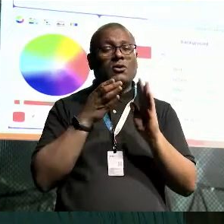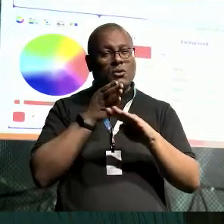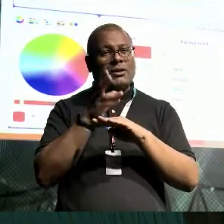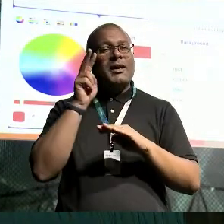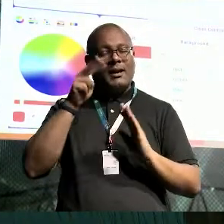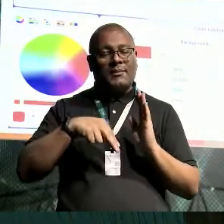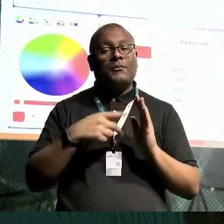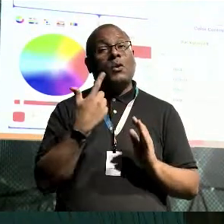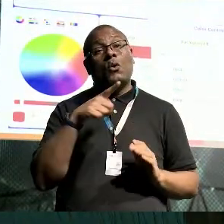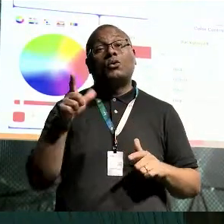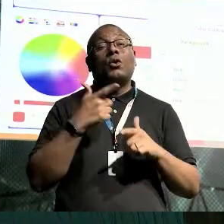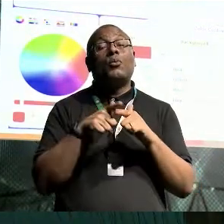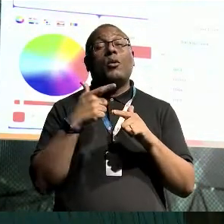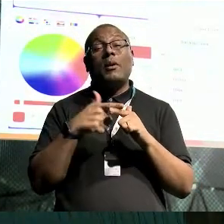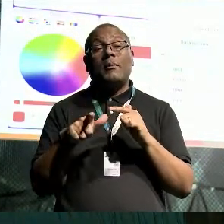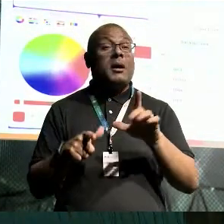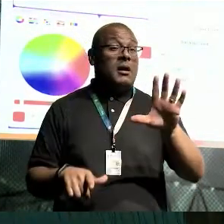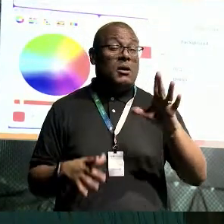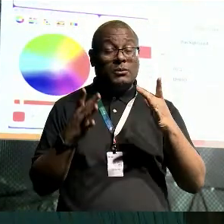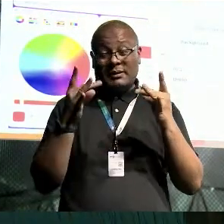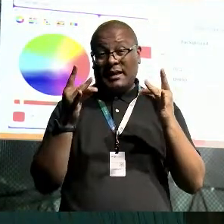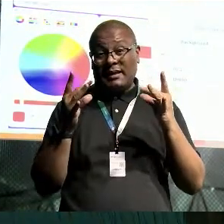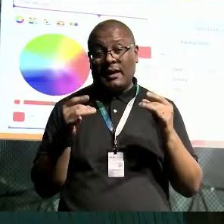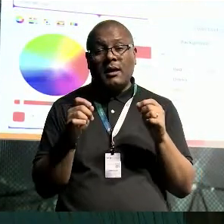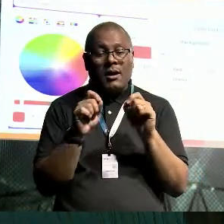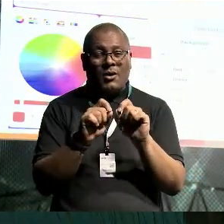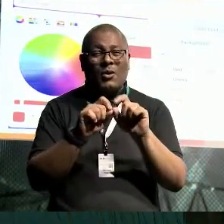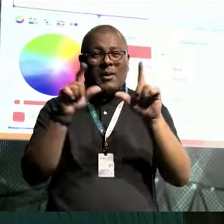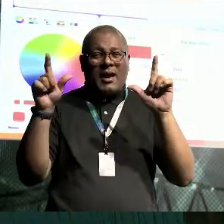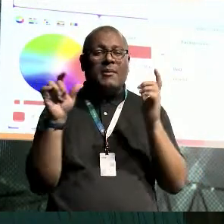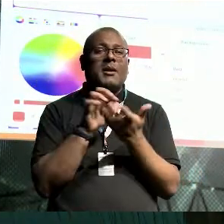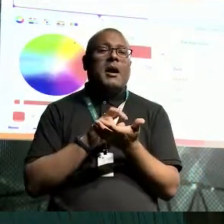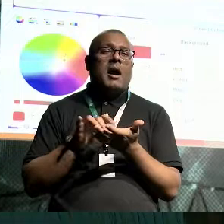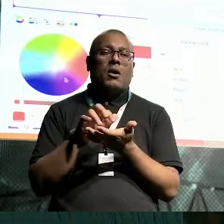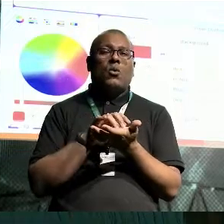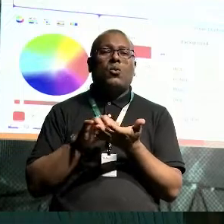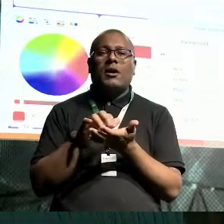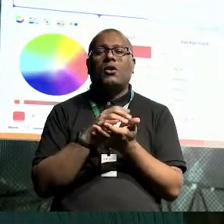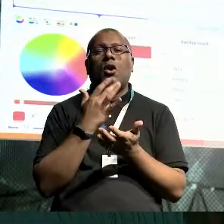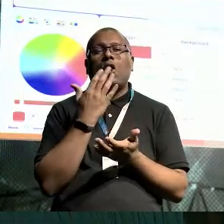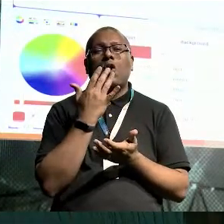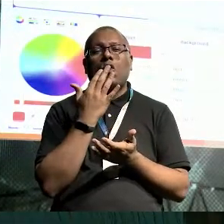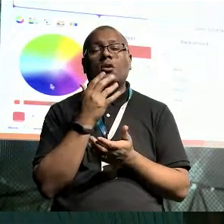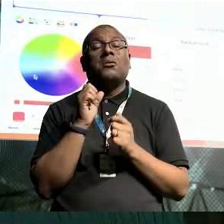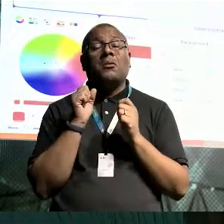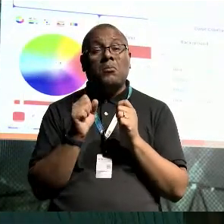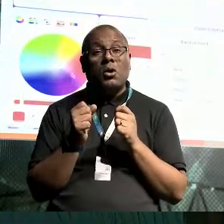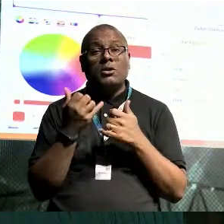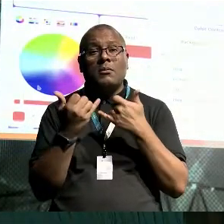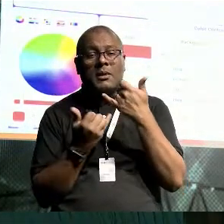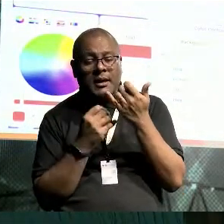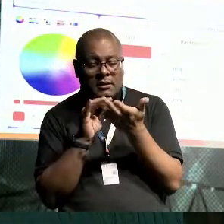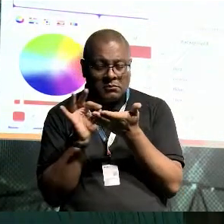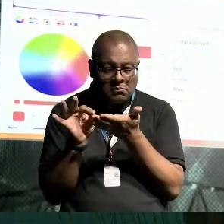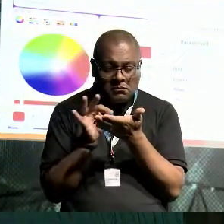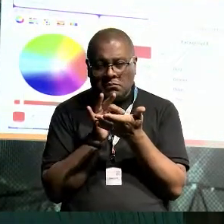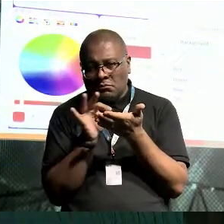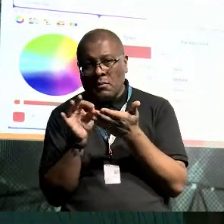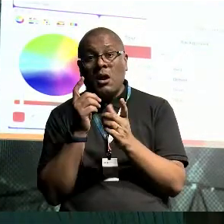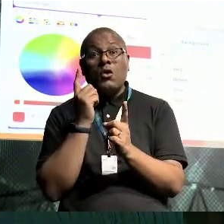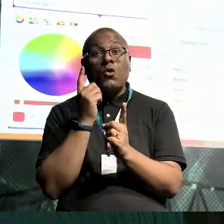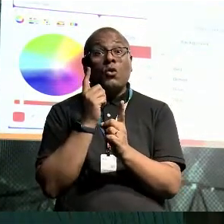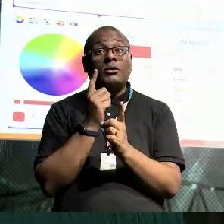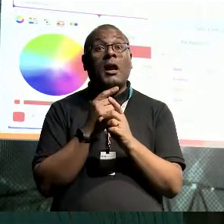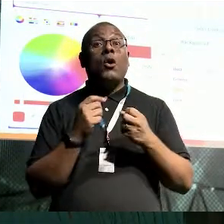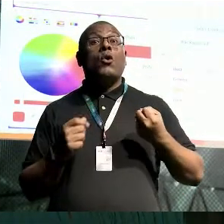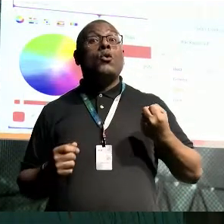Outro problema que ele me oferece. Ah, e detalhe, como ele abre essa calculadora de cor aqui, você pode ir brincando aqui com as cores até você